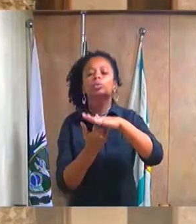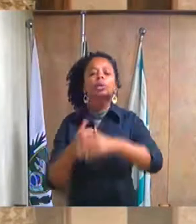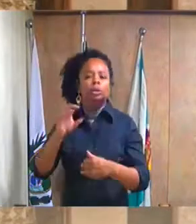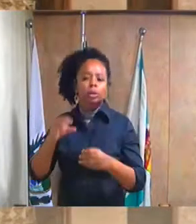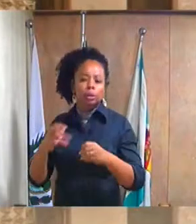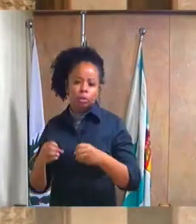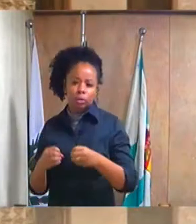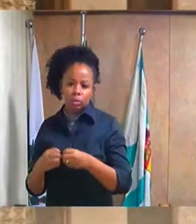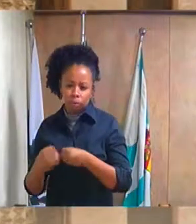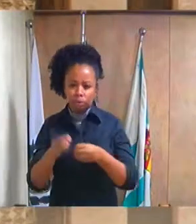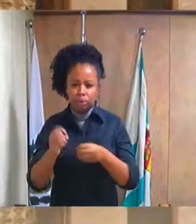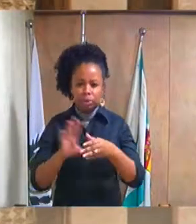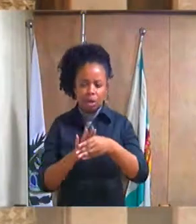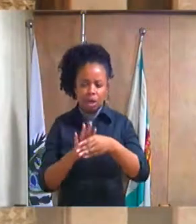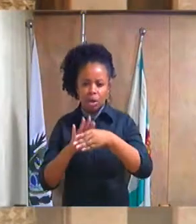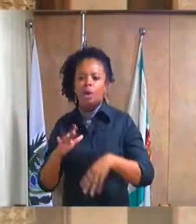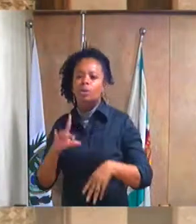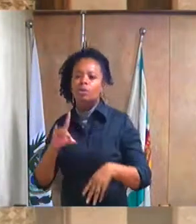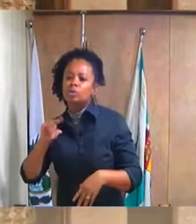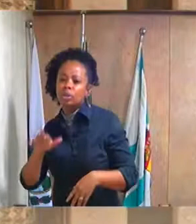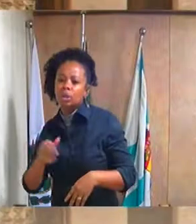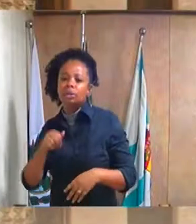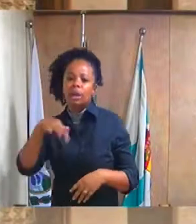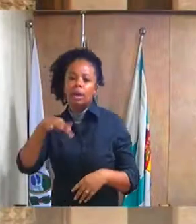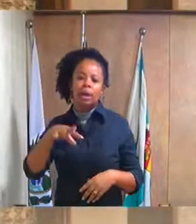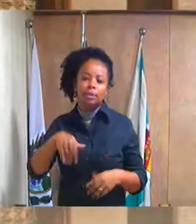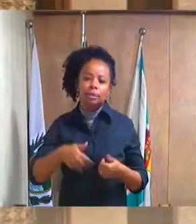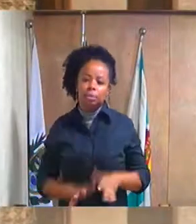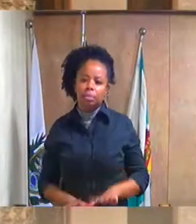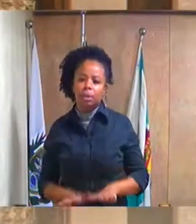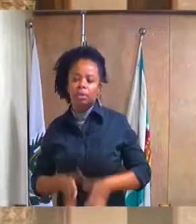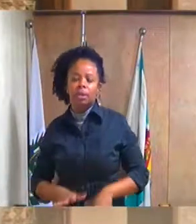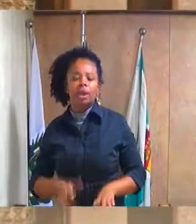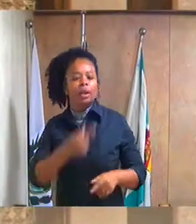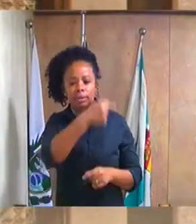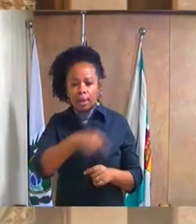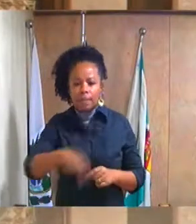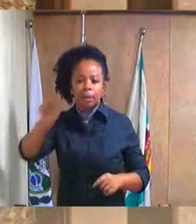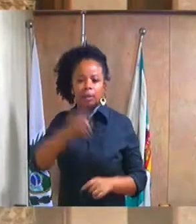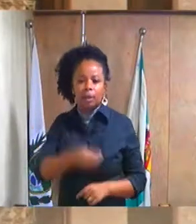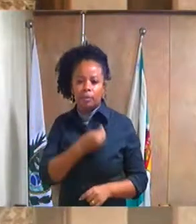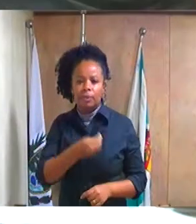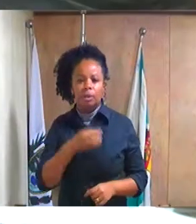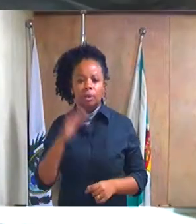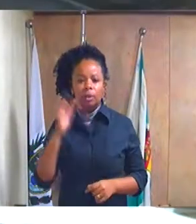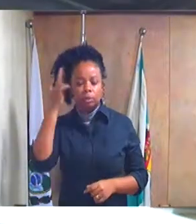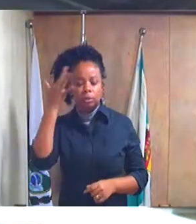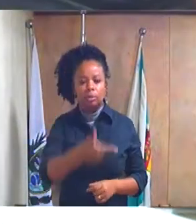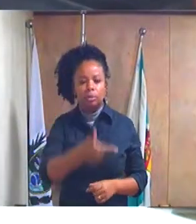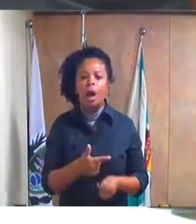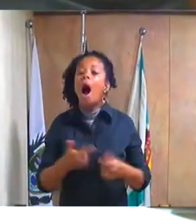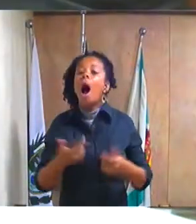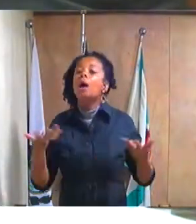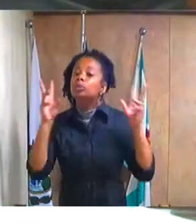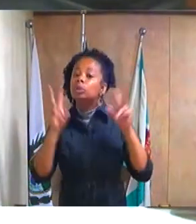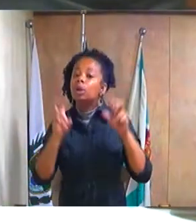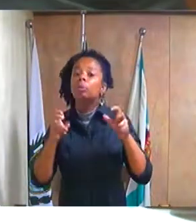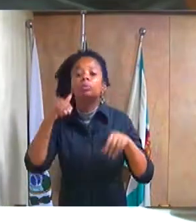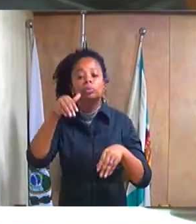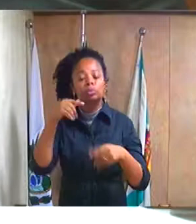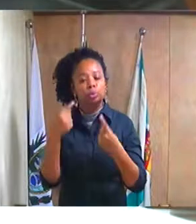dia do Nascituro e a Semana da Vida, e dando outras providências. A matéria encontra-se em discussão.